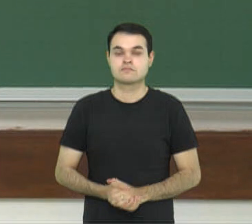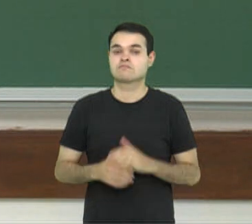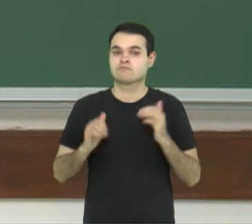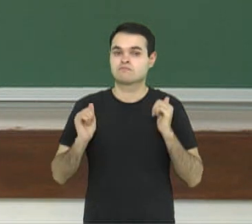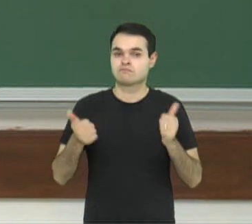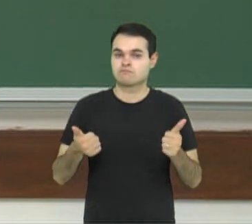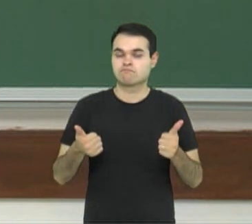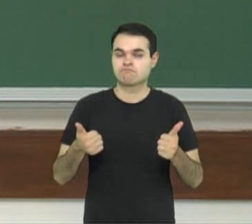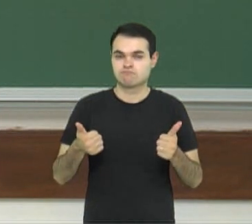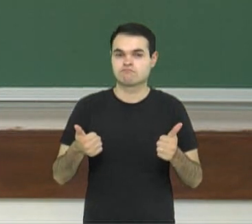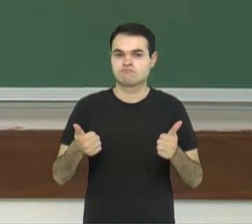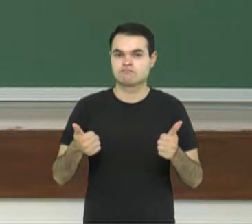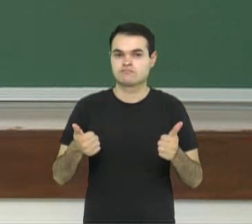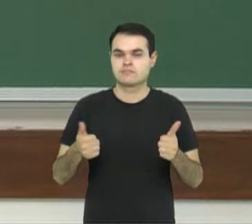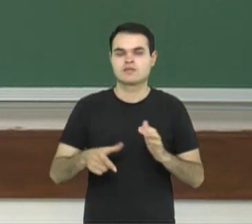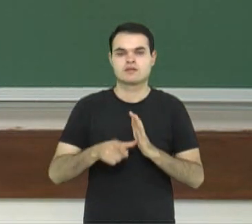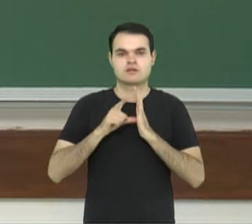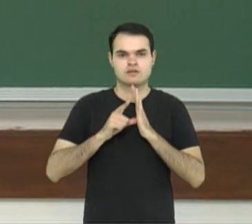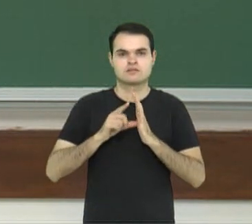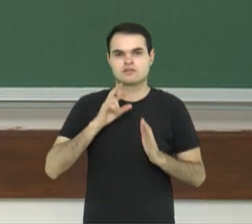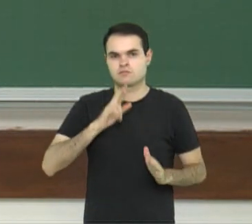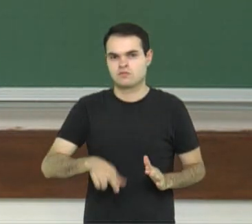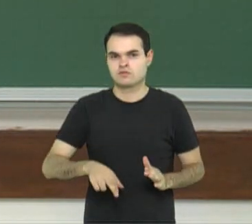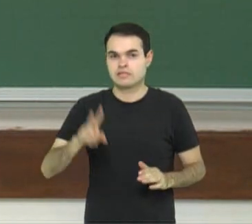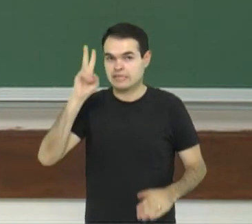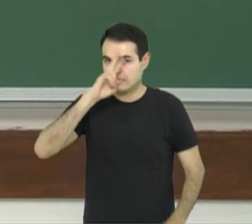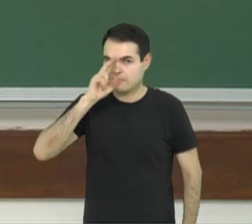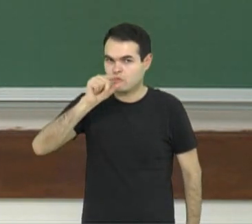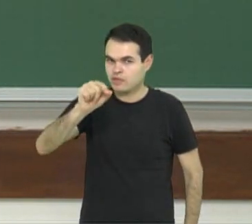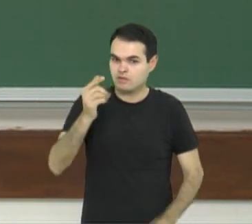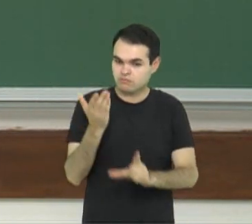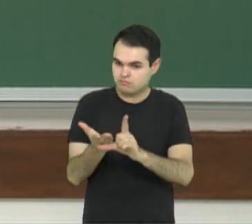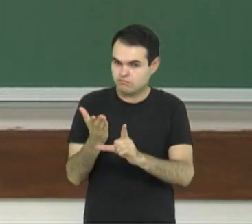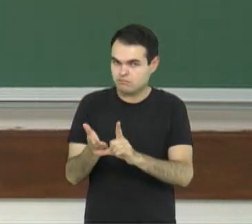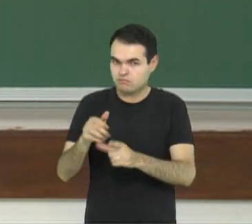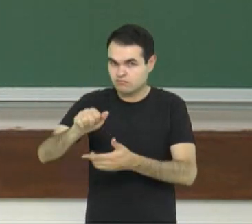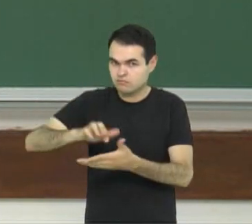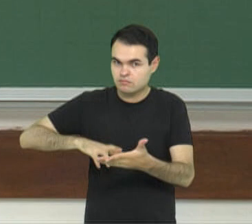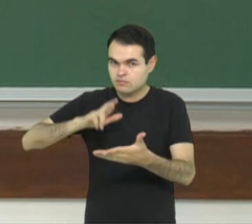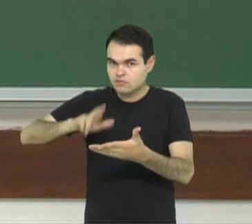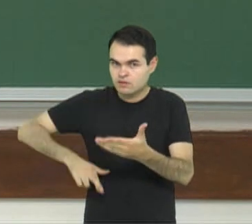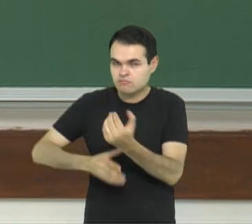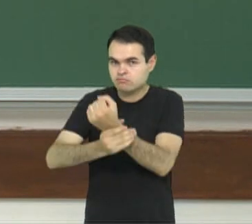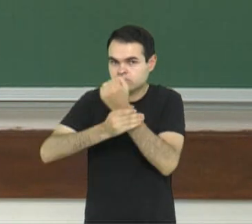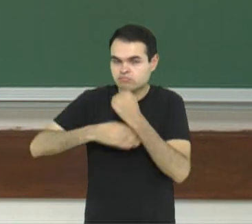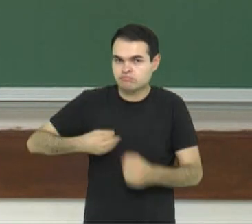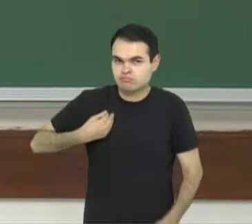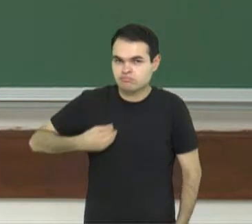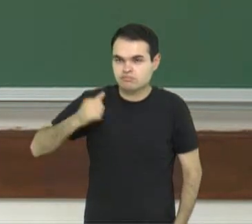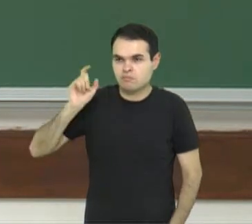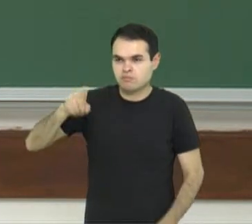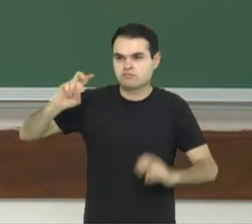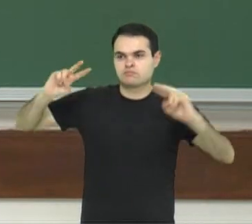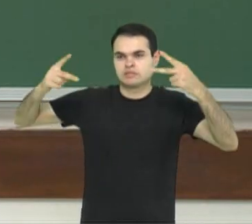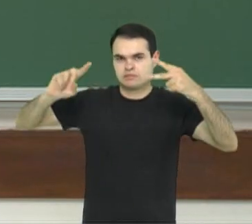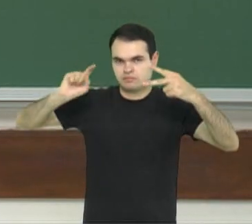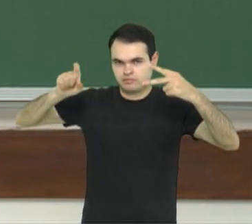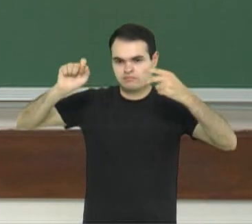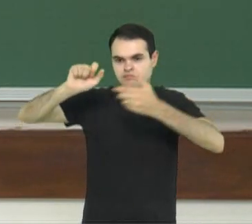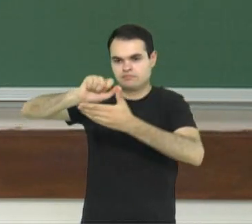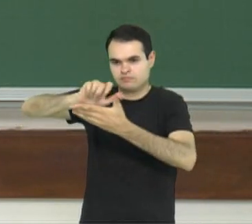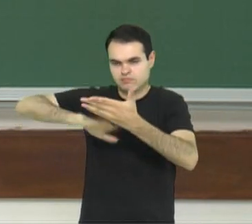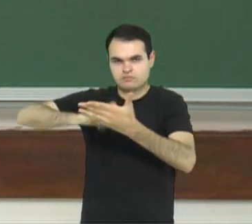Então, galerinha, beleza? Antes da gente dar a resposta, lembre-se de fazer o registro de frequência no Classroom, tá? Você vai clicar no link de